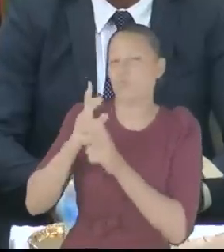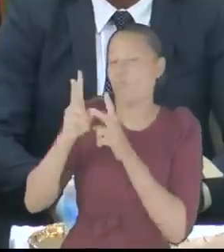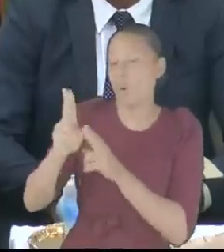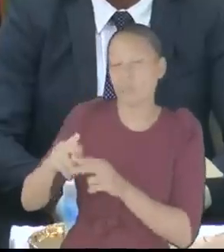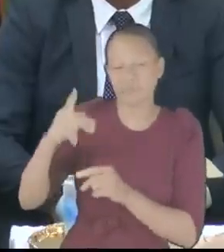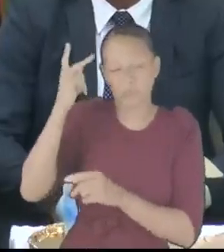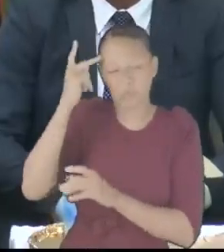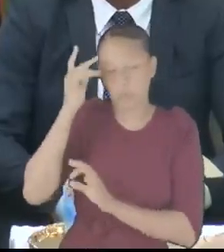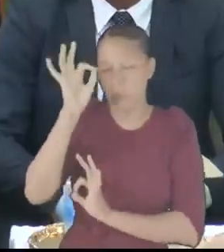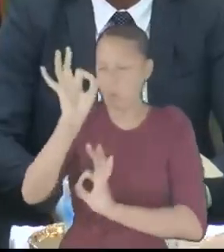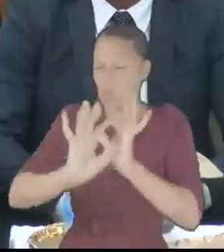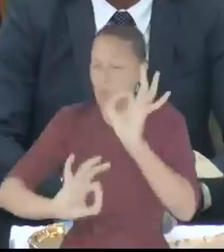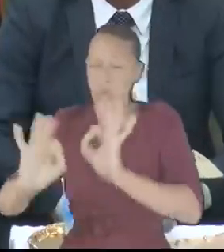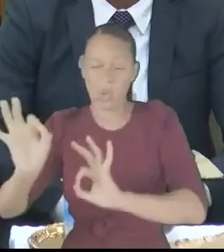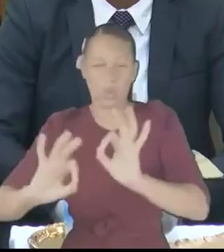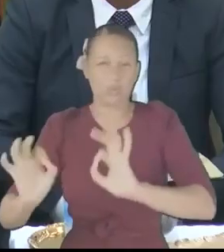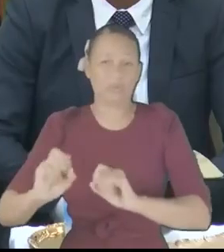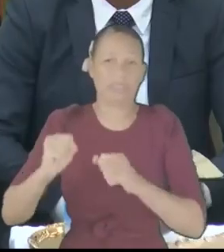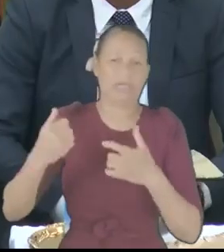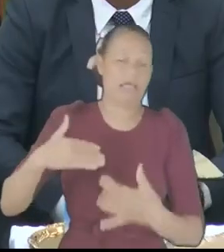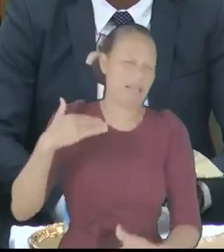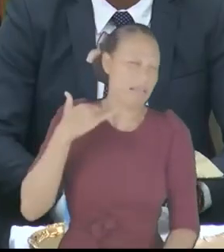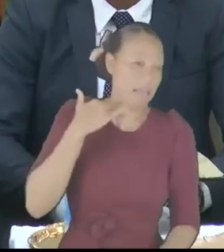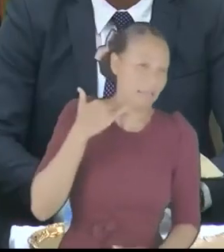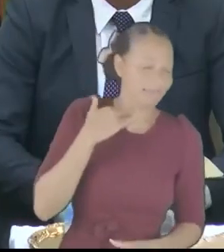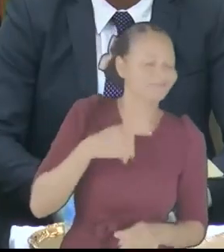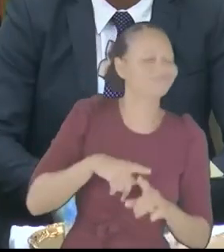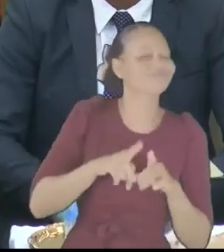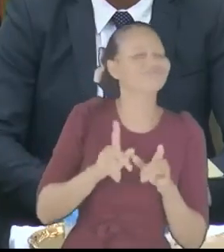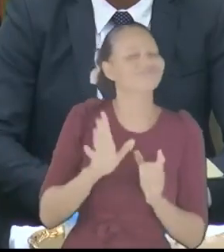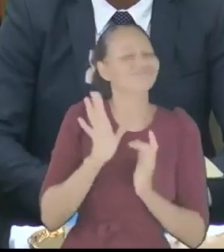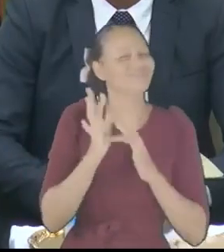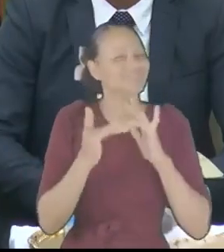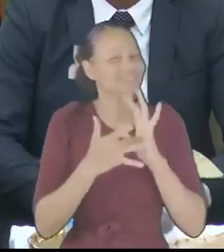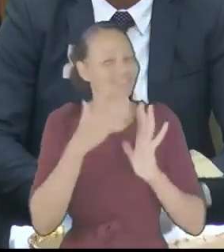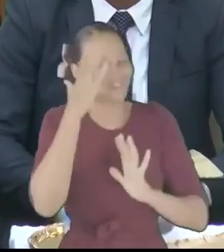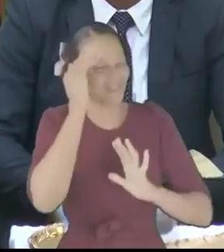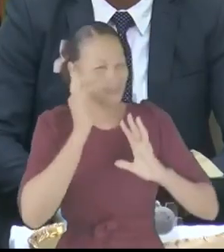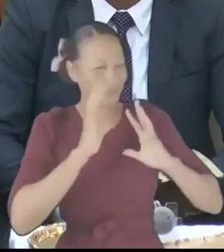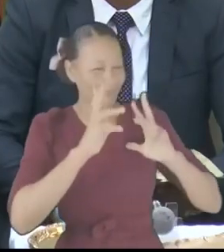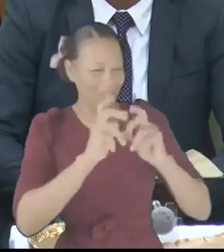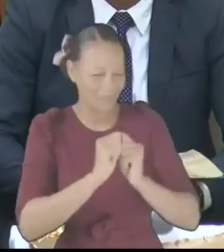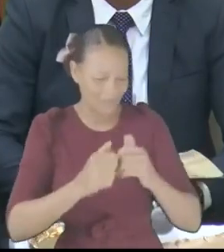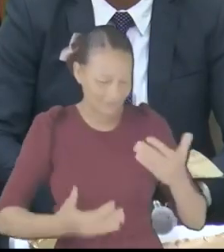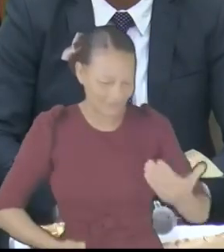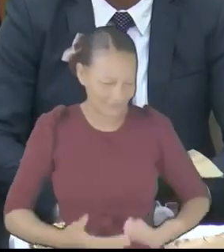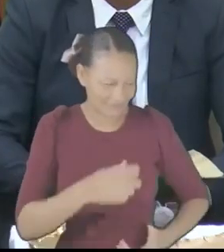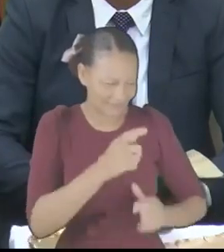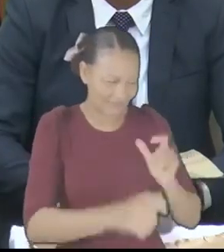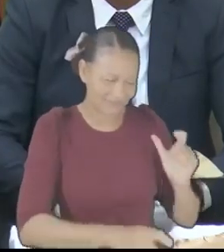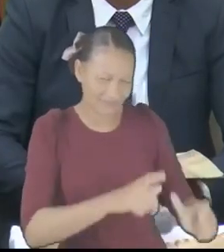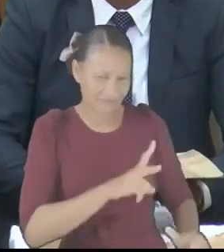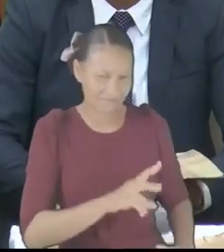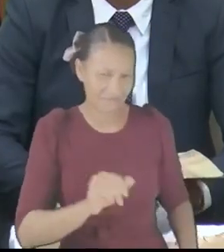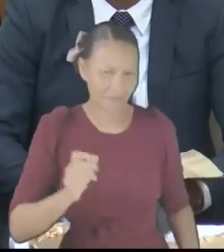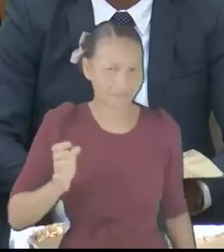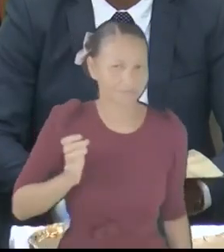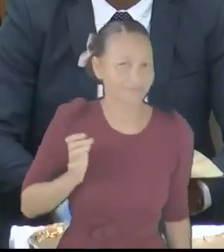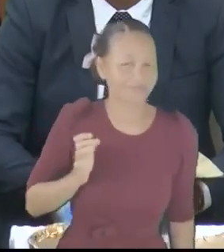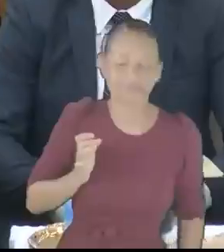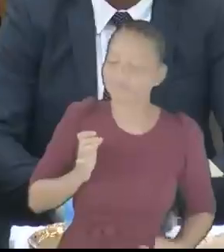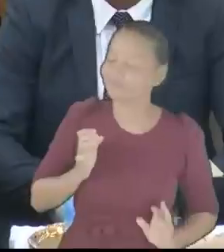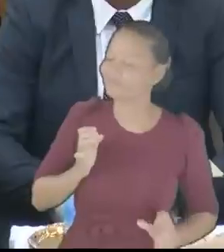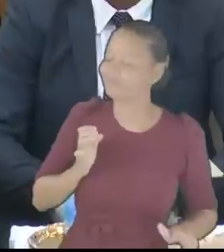Paulo? Hoje é uma fortuna, não é? E Jesus sabia que nem todos os seus servos seriam ricos, e ele